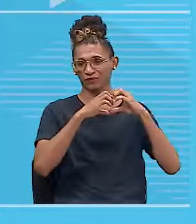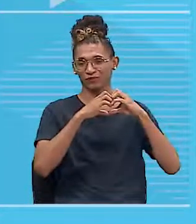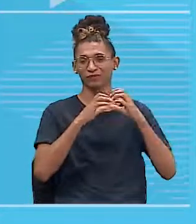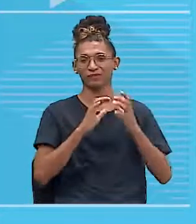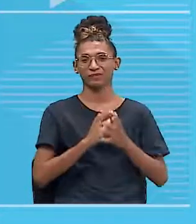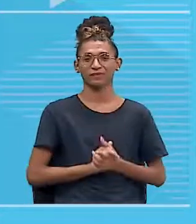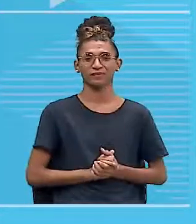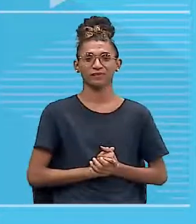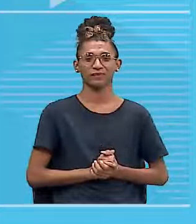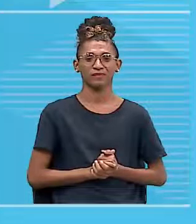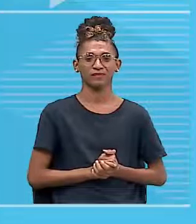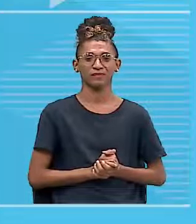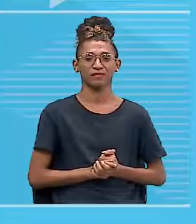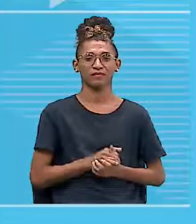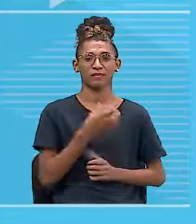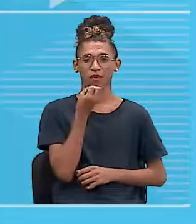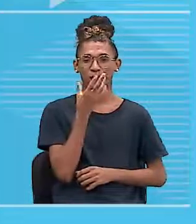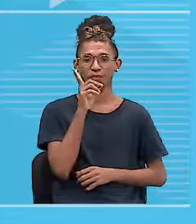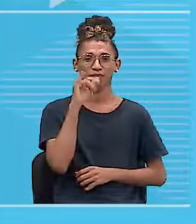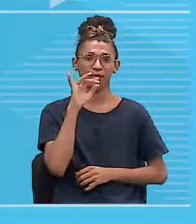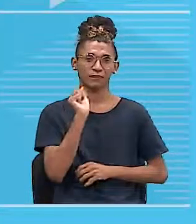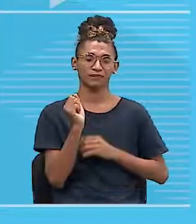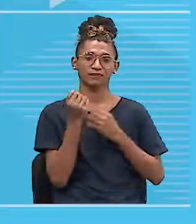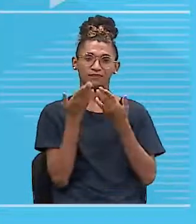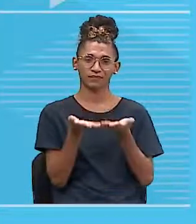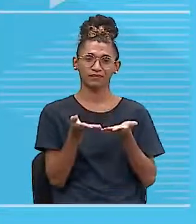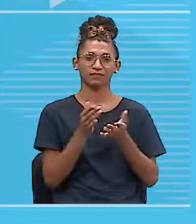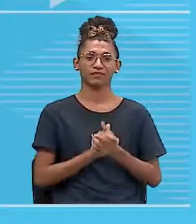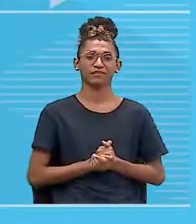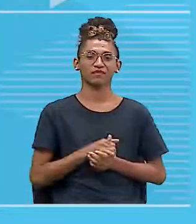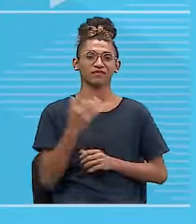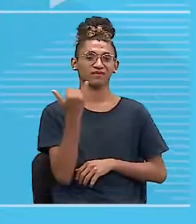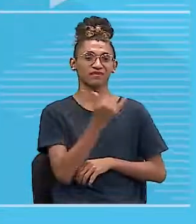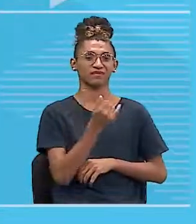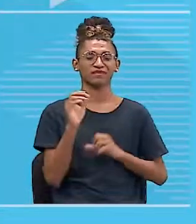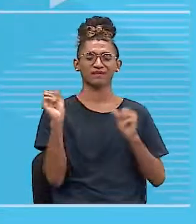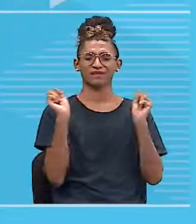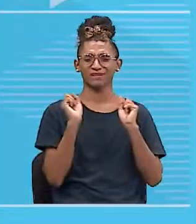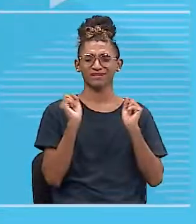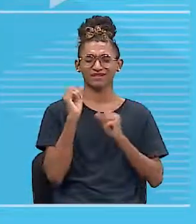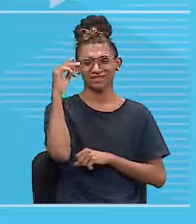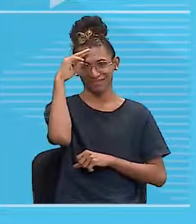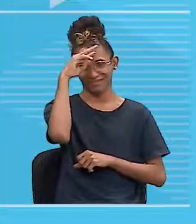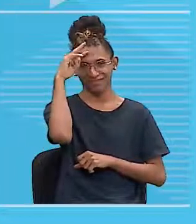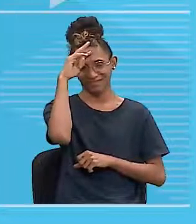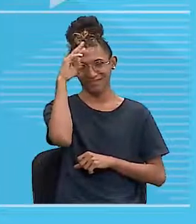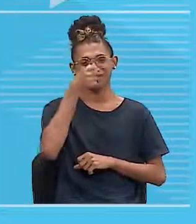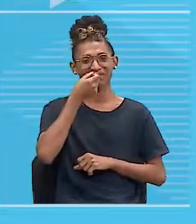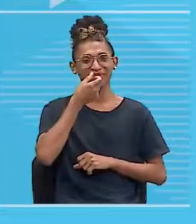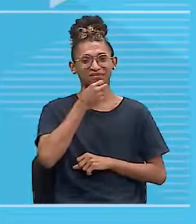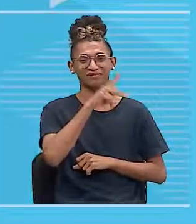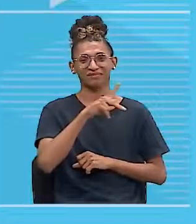vida Bom dia minha querida aluna Adriana adoro as historinhas do professor Adriana deixa ver se tem alguma historinha desse final de semana